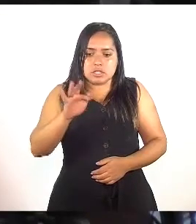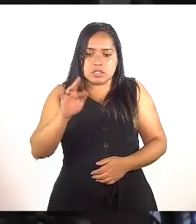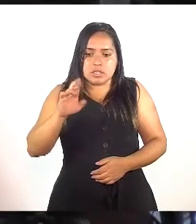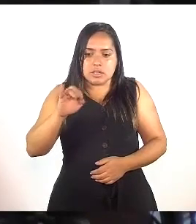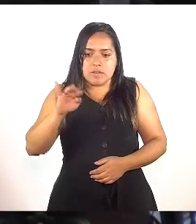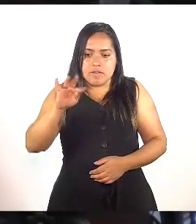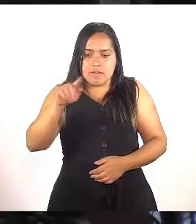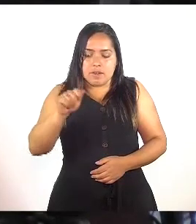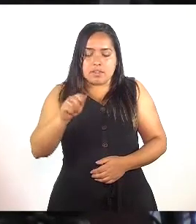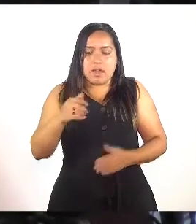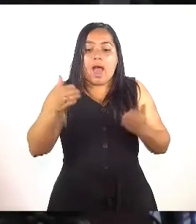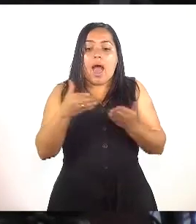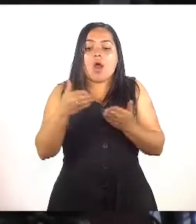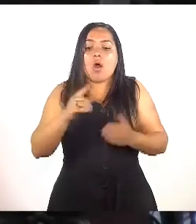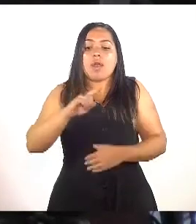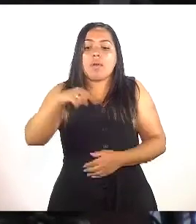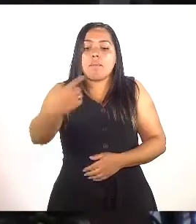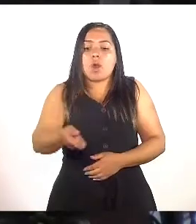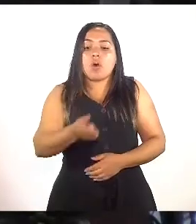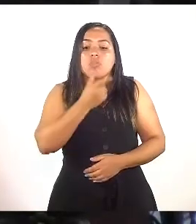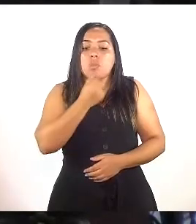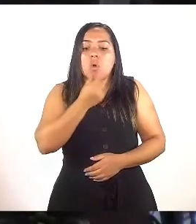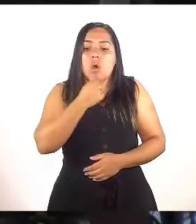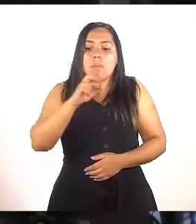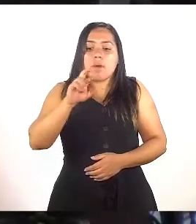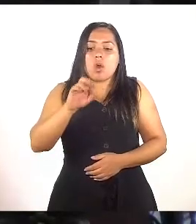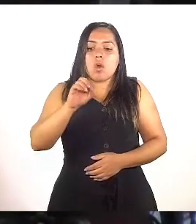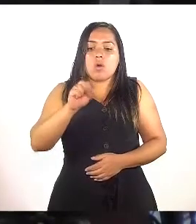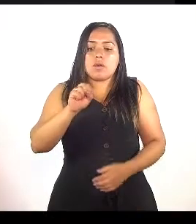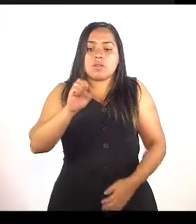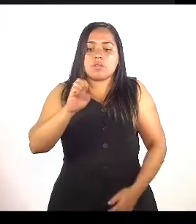Em seguida, passo a palavra ao deputado Rosenberg Reis.